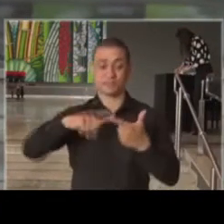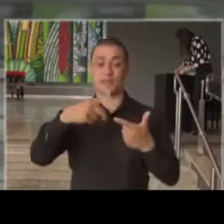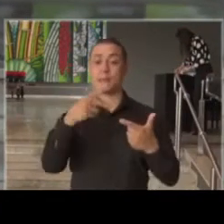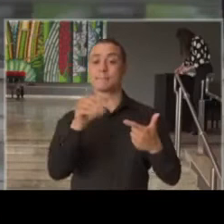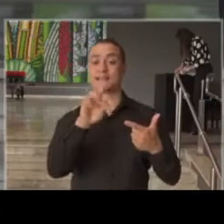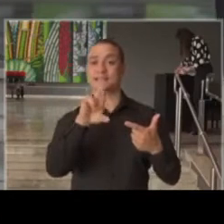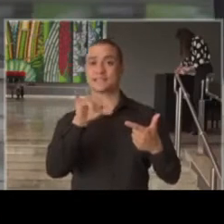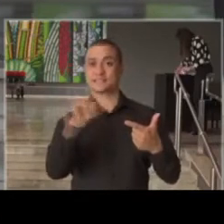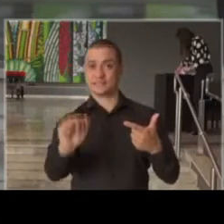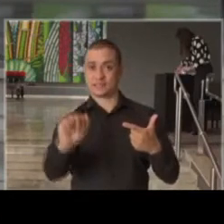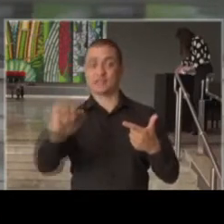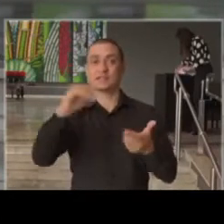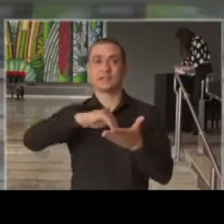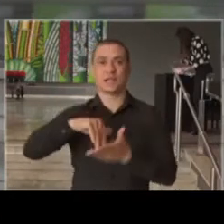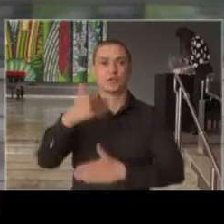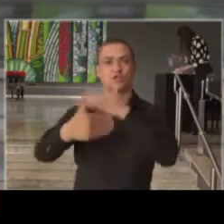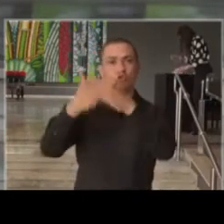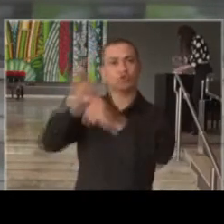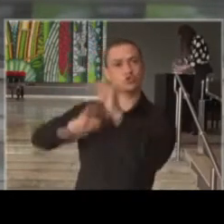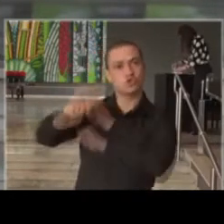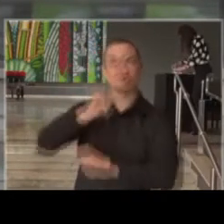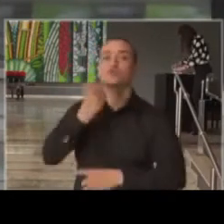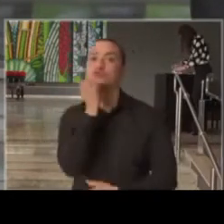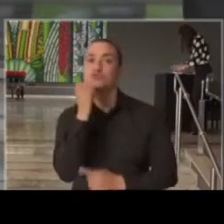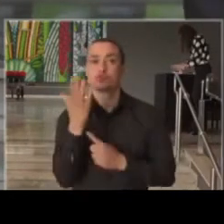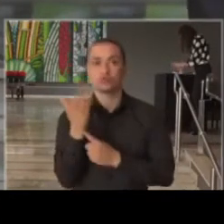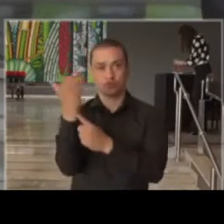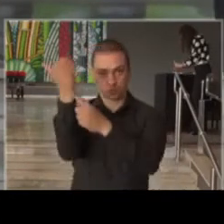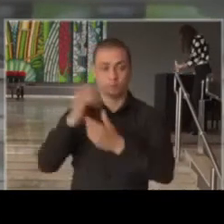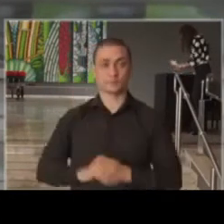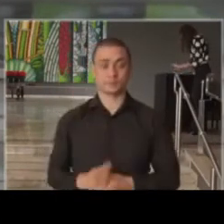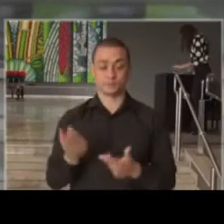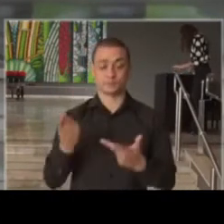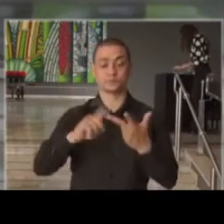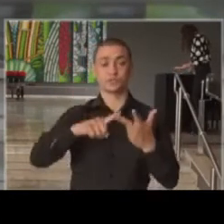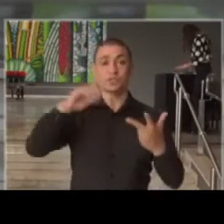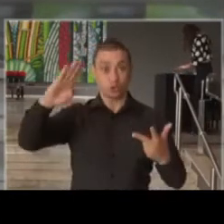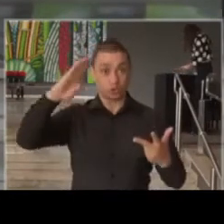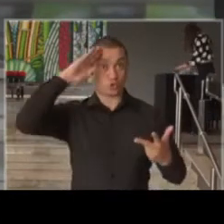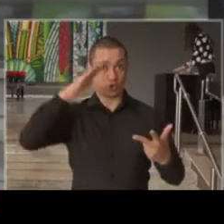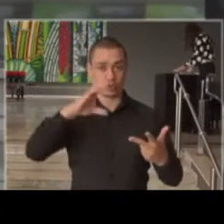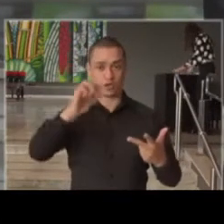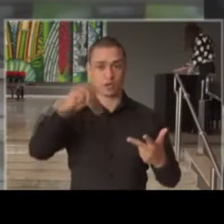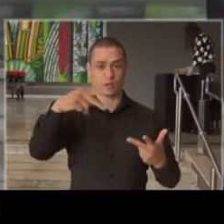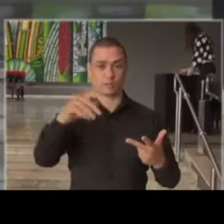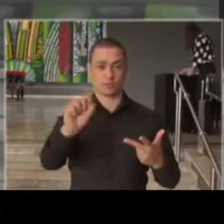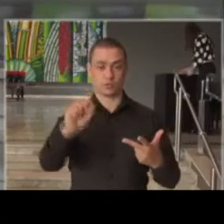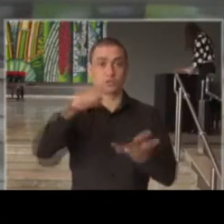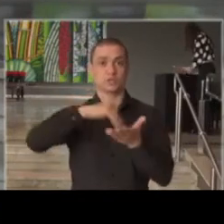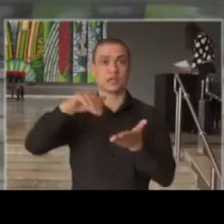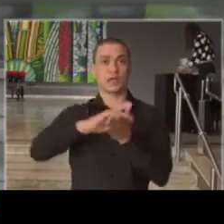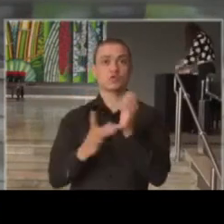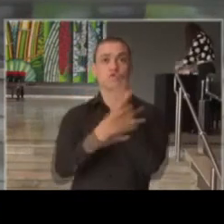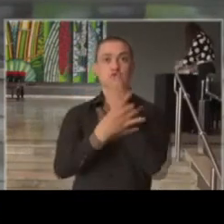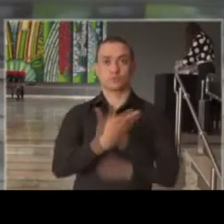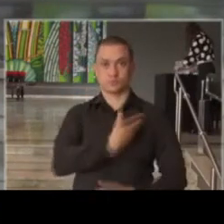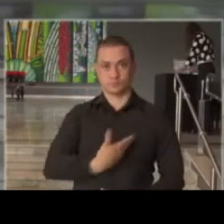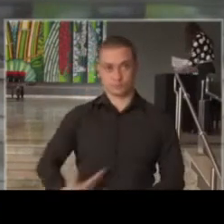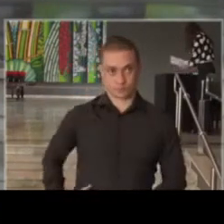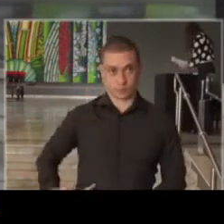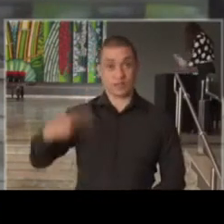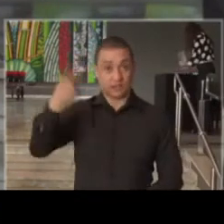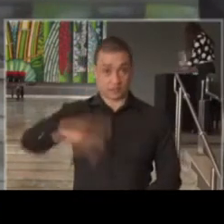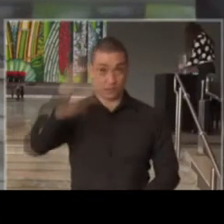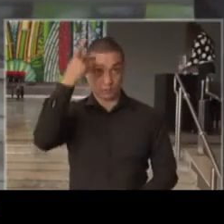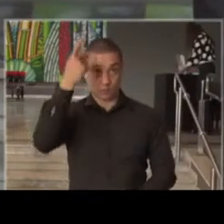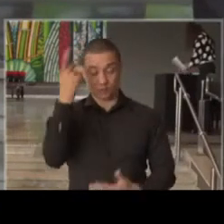Helen, secretária de Desenvolvimento Econômico, Ciência e Tecnologia, General João Campos, secretário de Segurança Pública do Estado